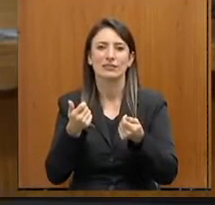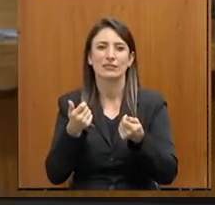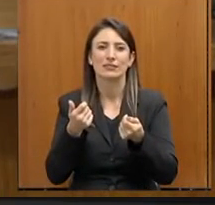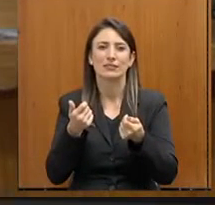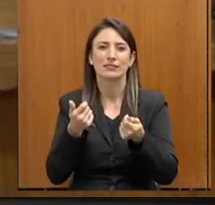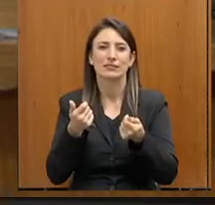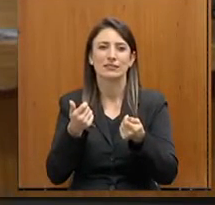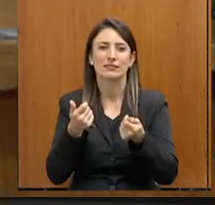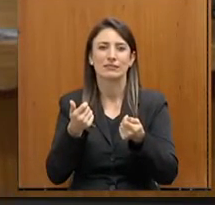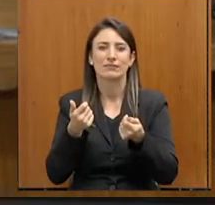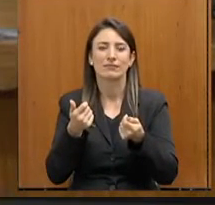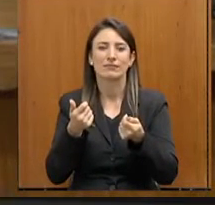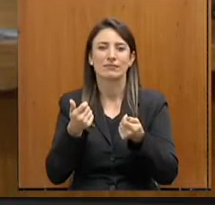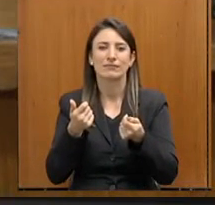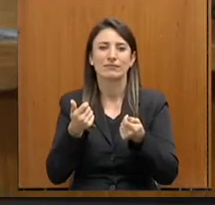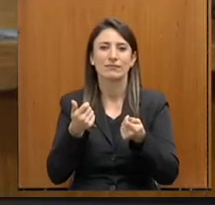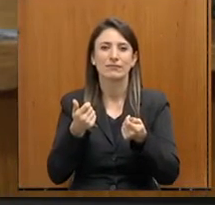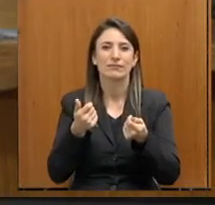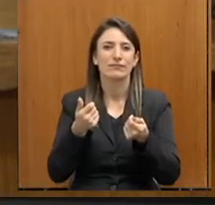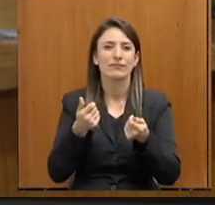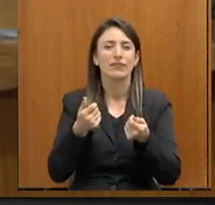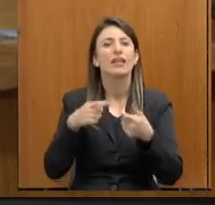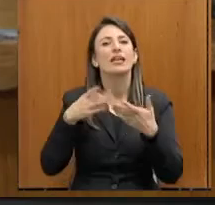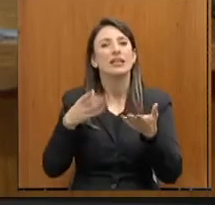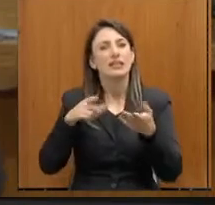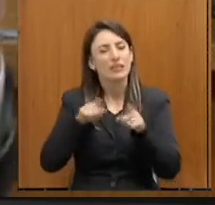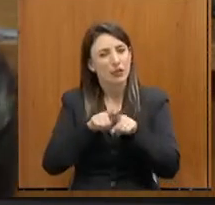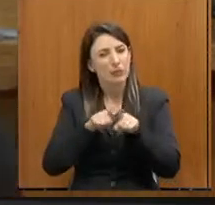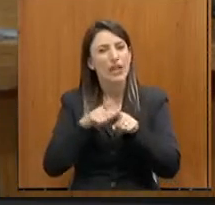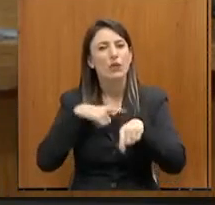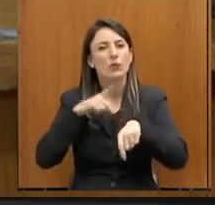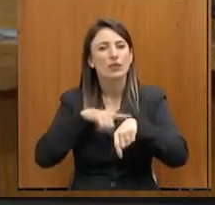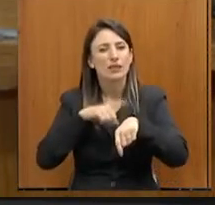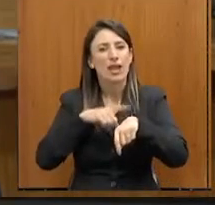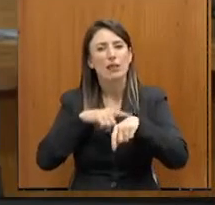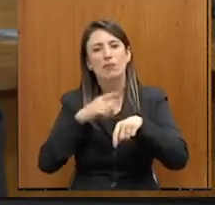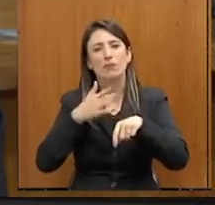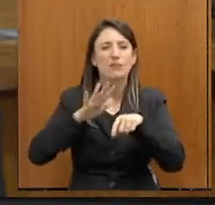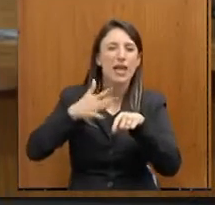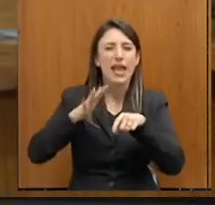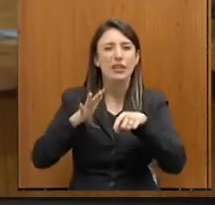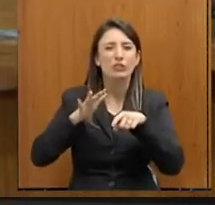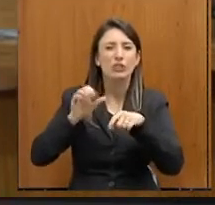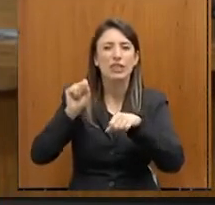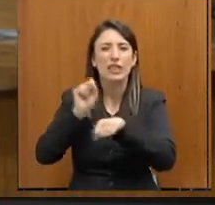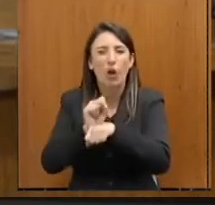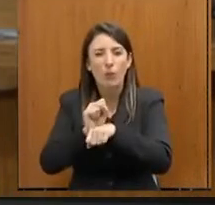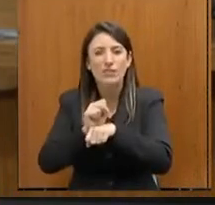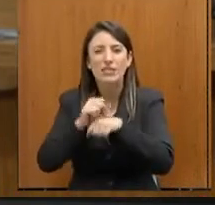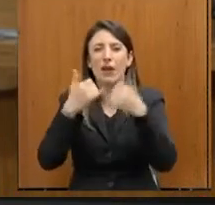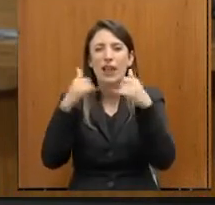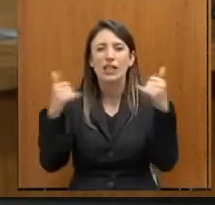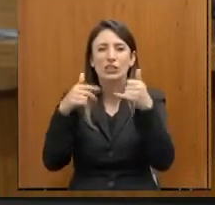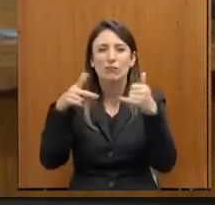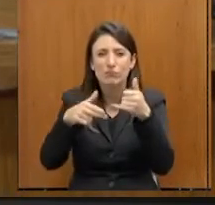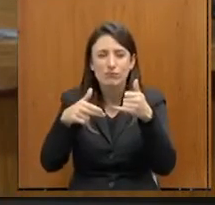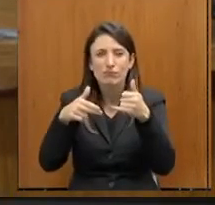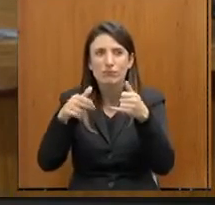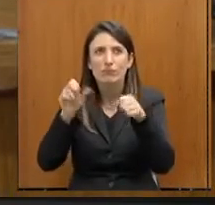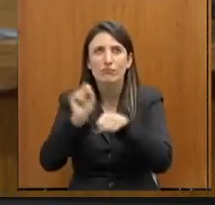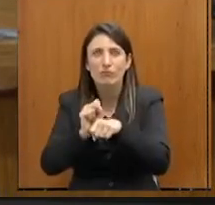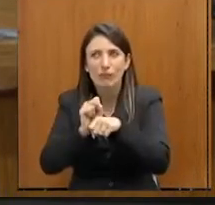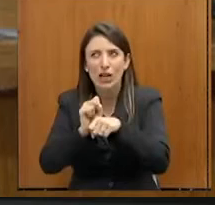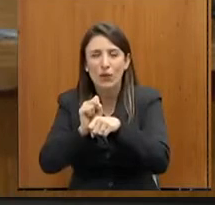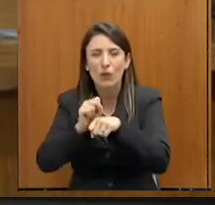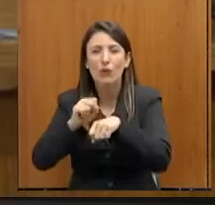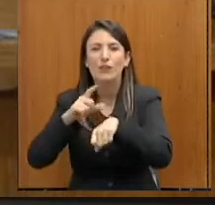dos indicadores de tempo médio de interrupção e uma grande retomada do programa de investimento